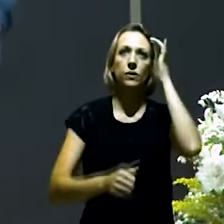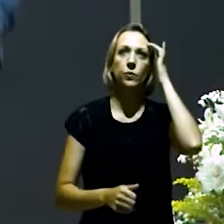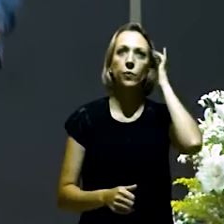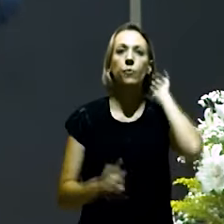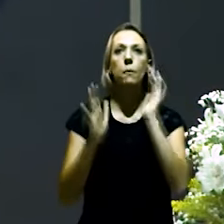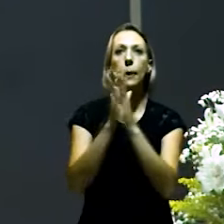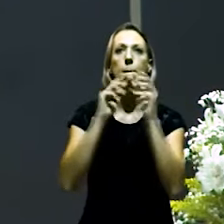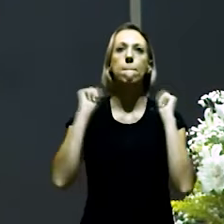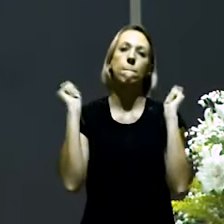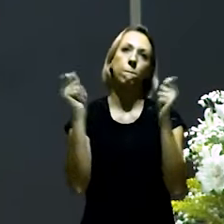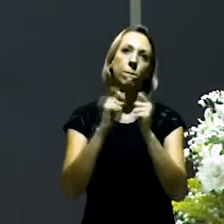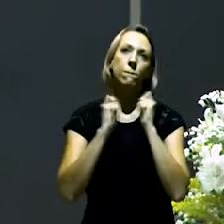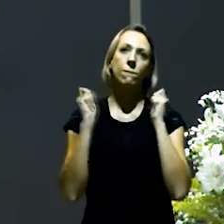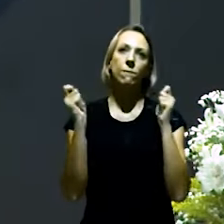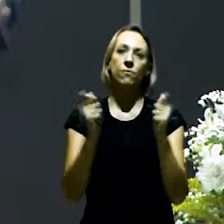Aleluia!